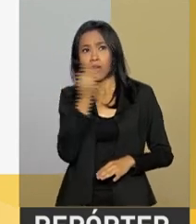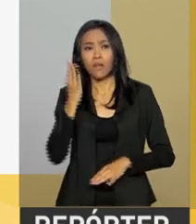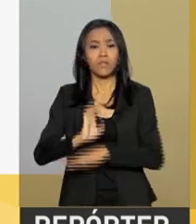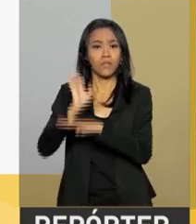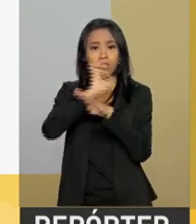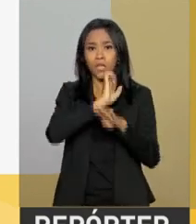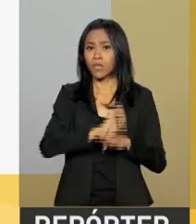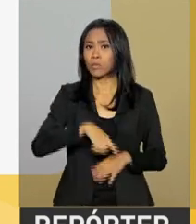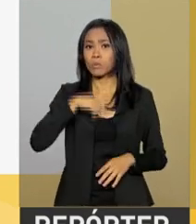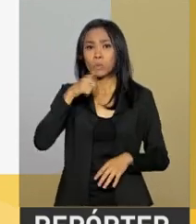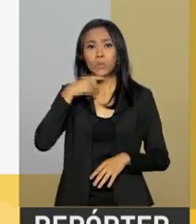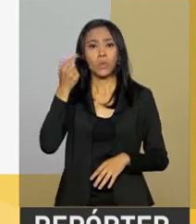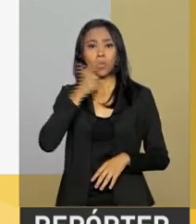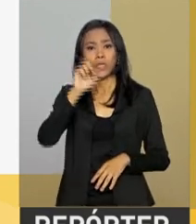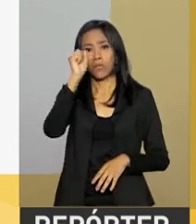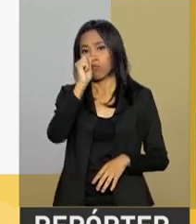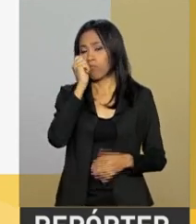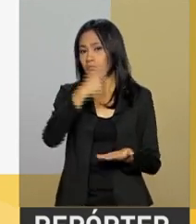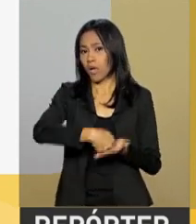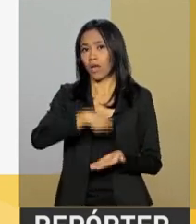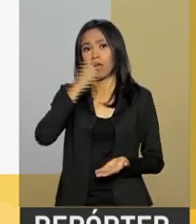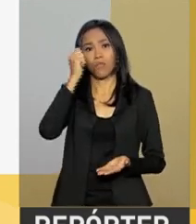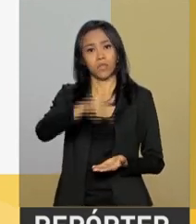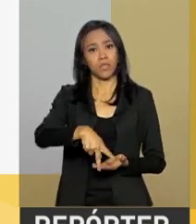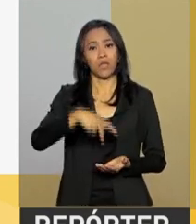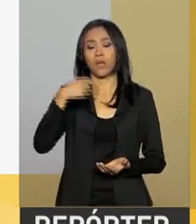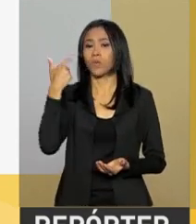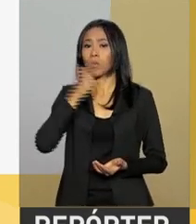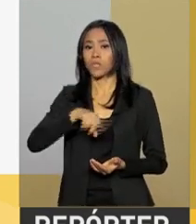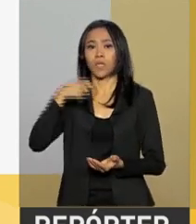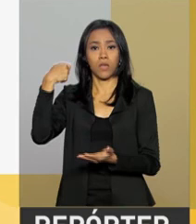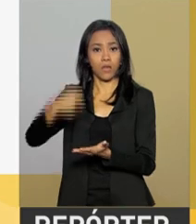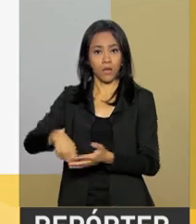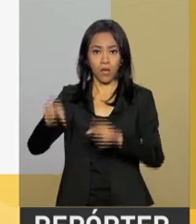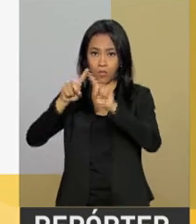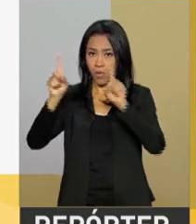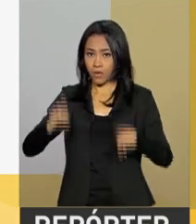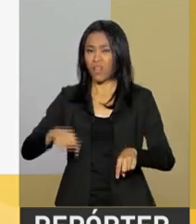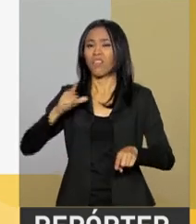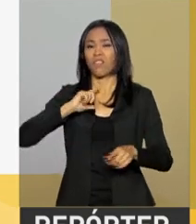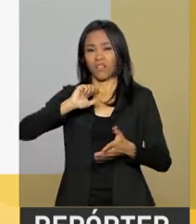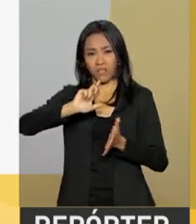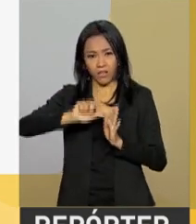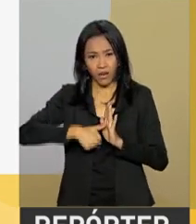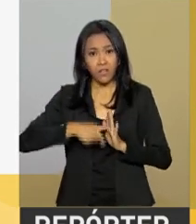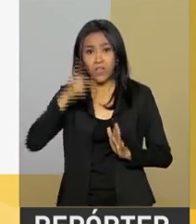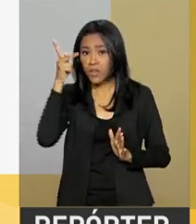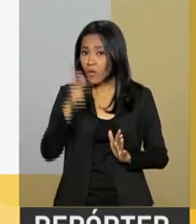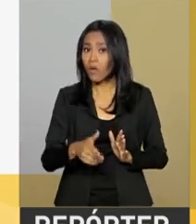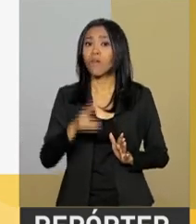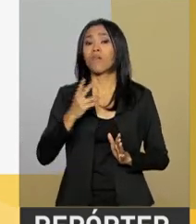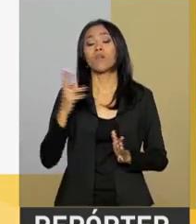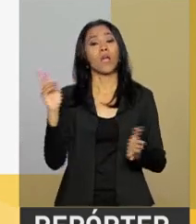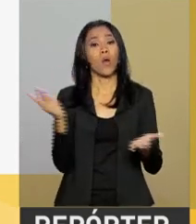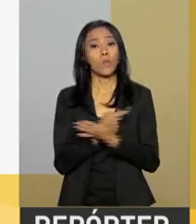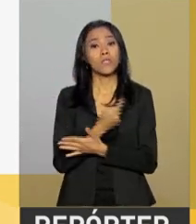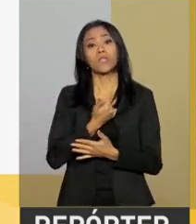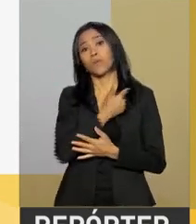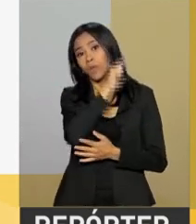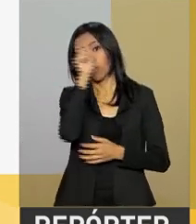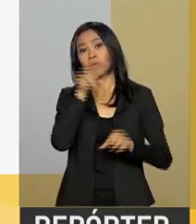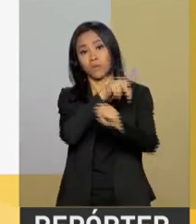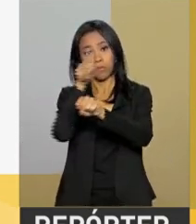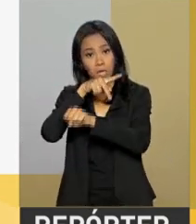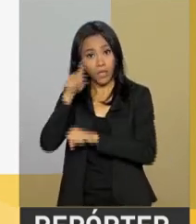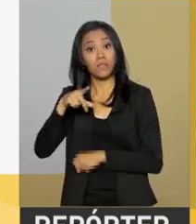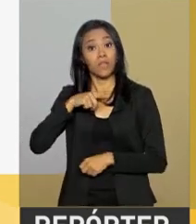pagamento de aposentados não há pagamento de servidores públicos atrasos mais variados e o que aconteceu em vários países está aqui há países aí que